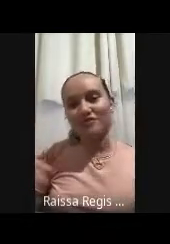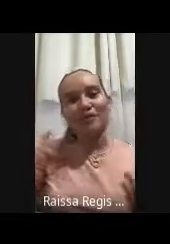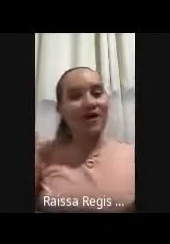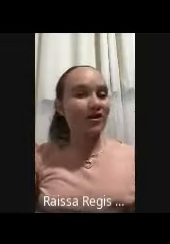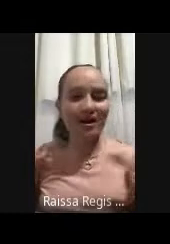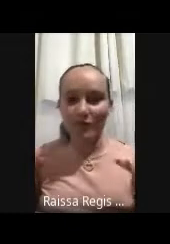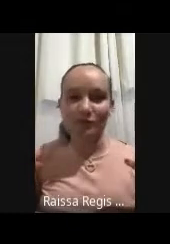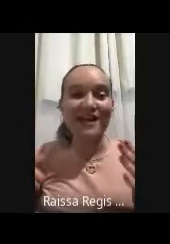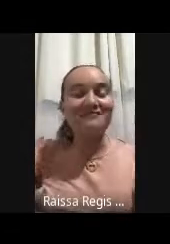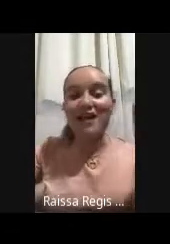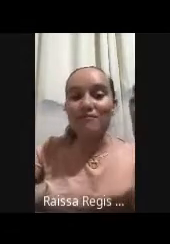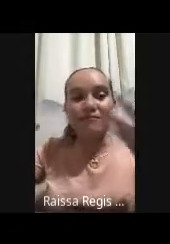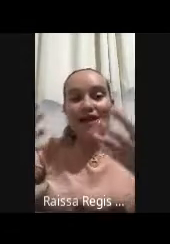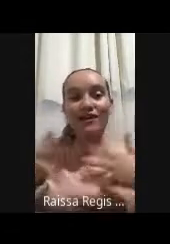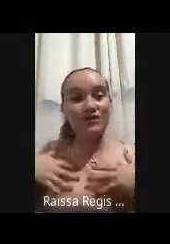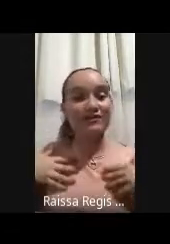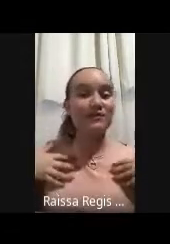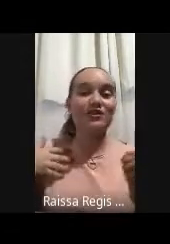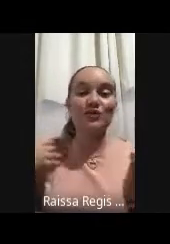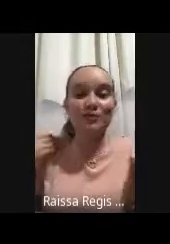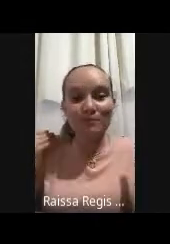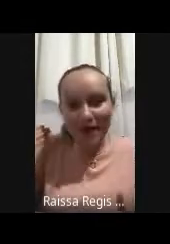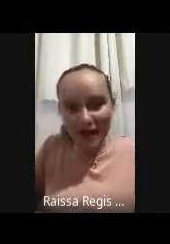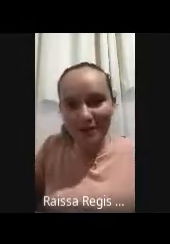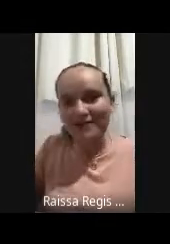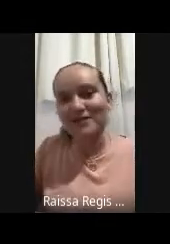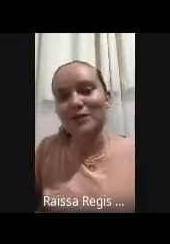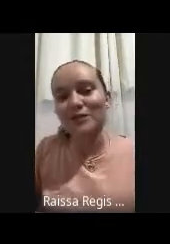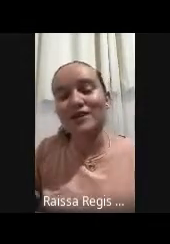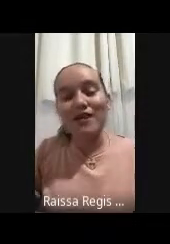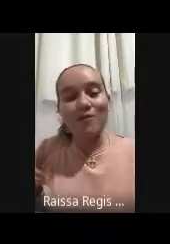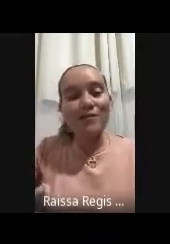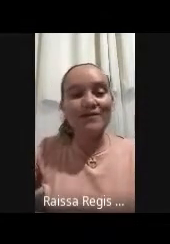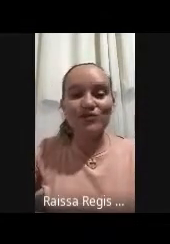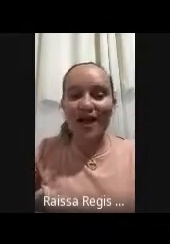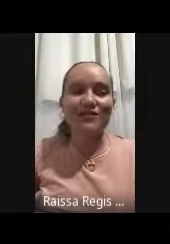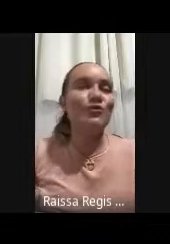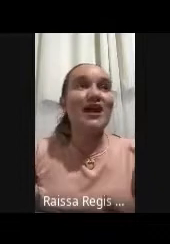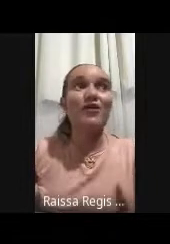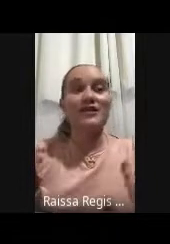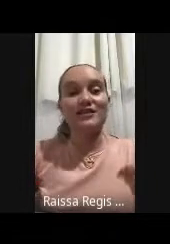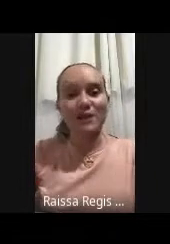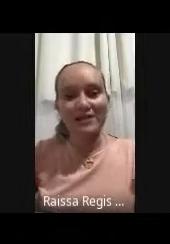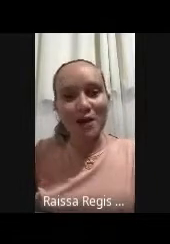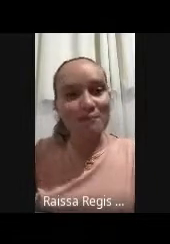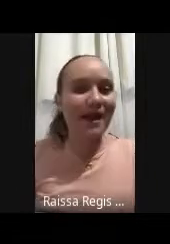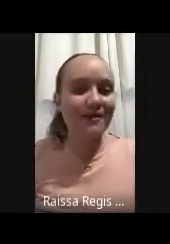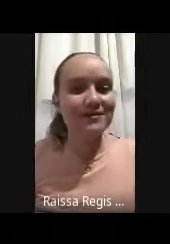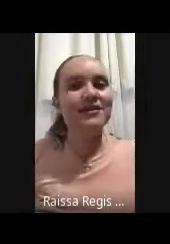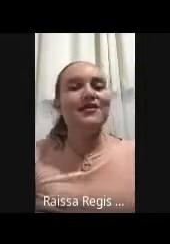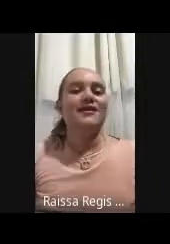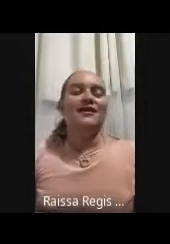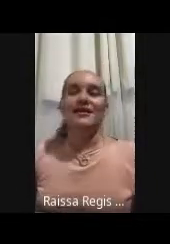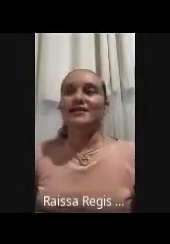por isso que é maior. Não. Ela consegue se expressar de uma forma bem mais simples, bem mais fácil. Ela consegue se expressar